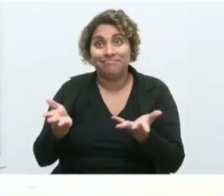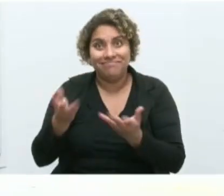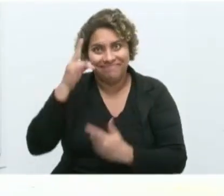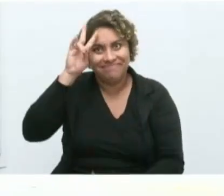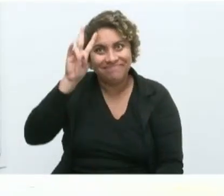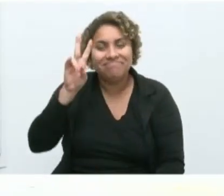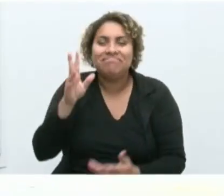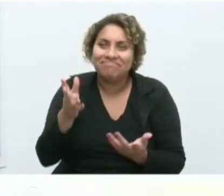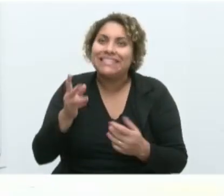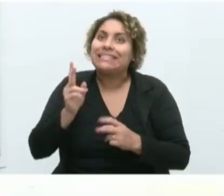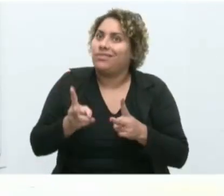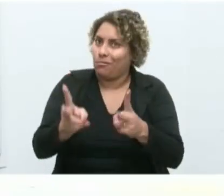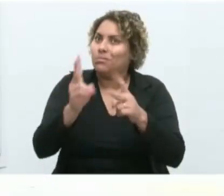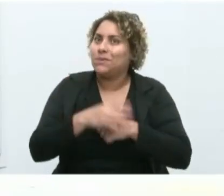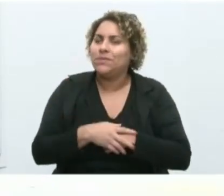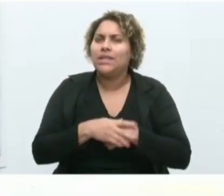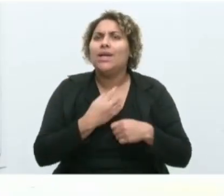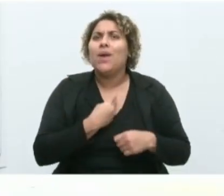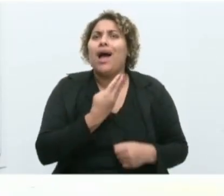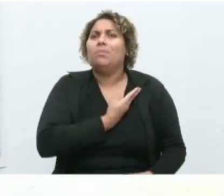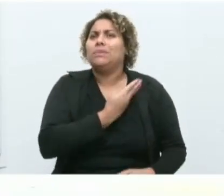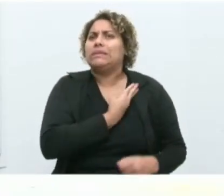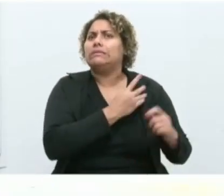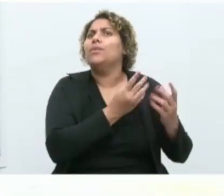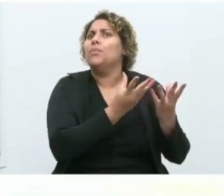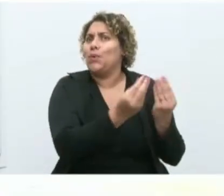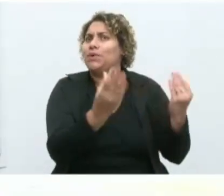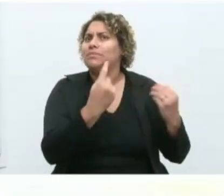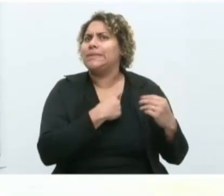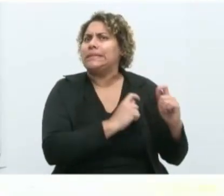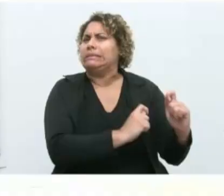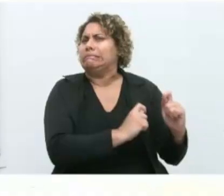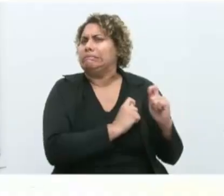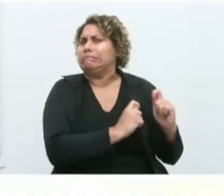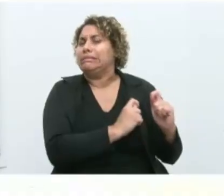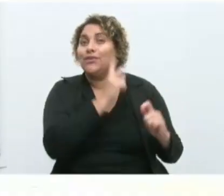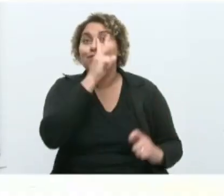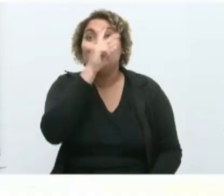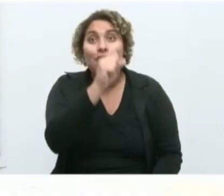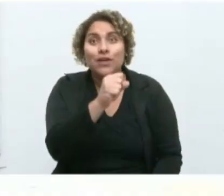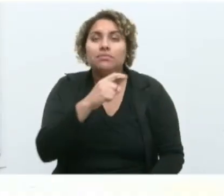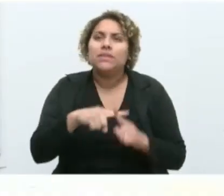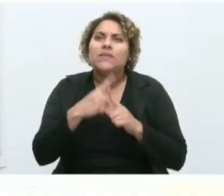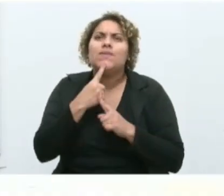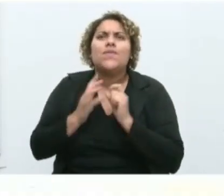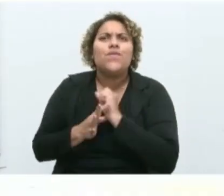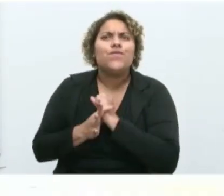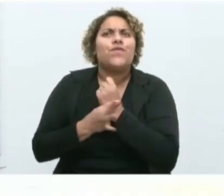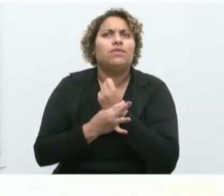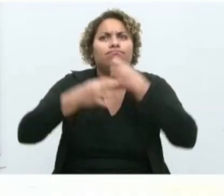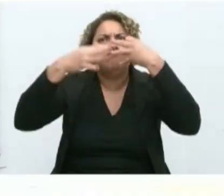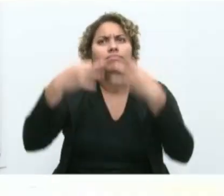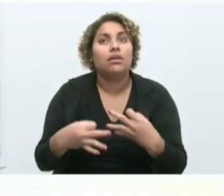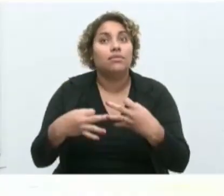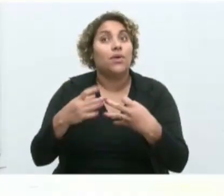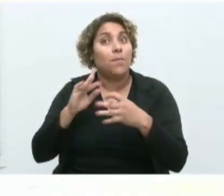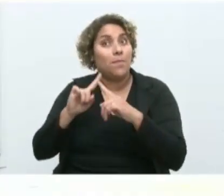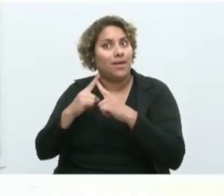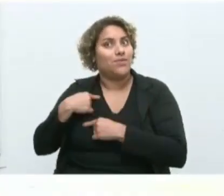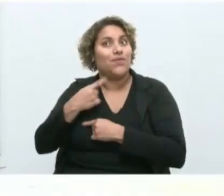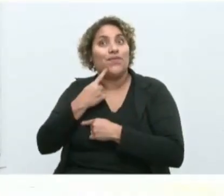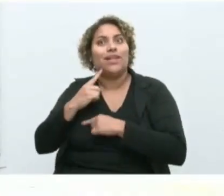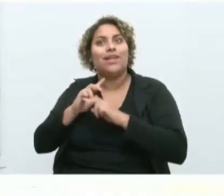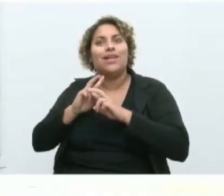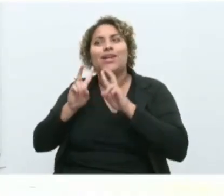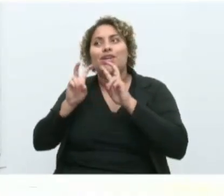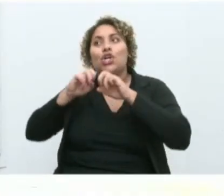que me apertam bastante e não vou garantir, mas nós, vereadores, temos um projeto. Eu só vou